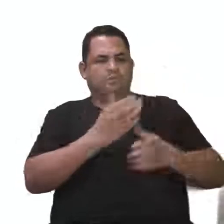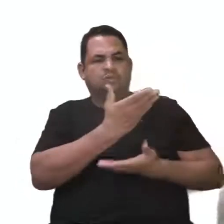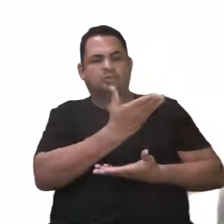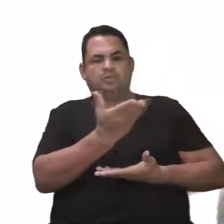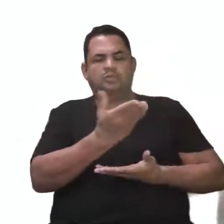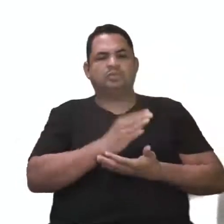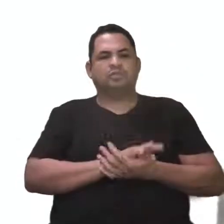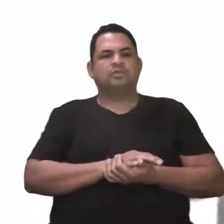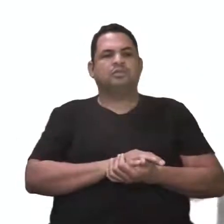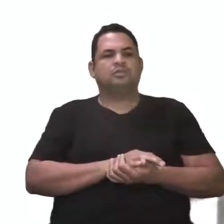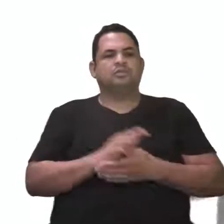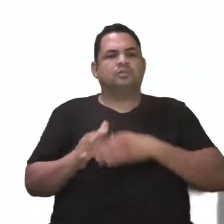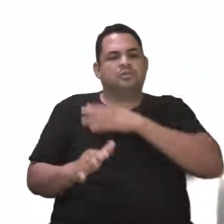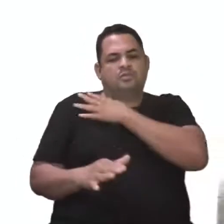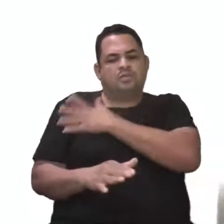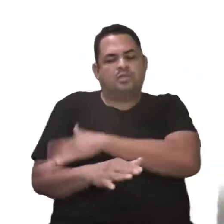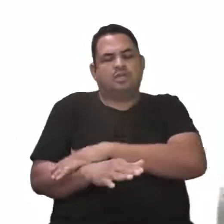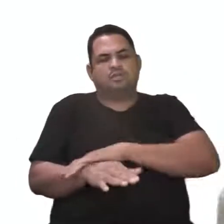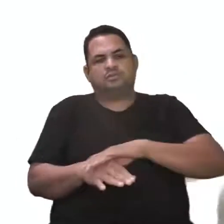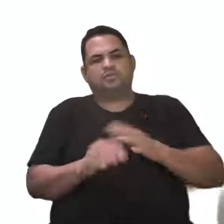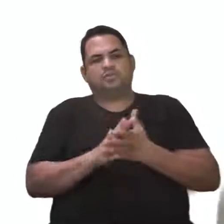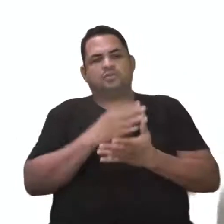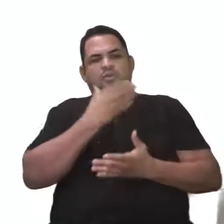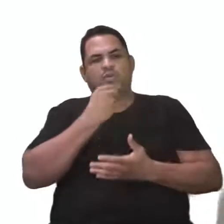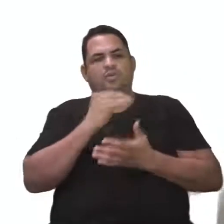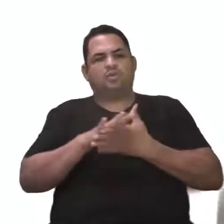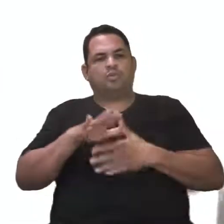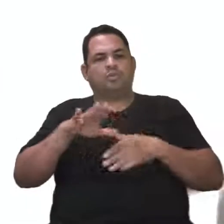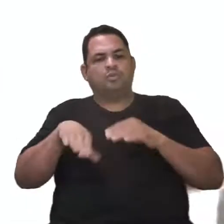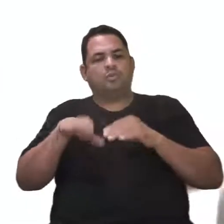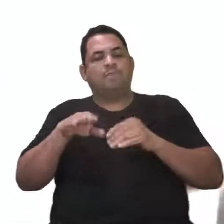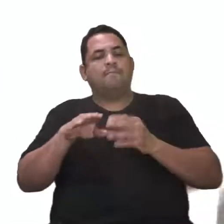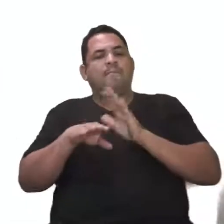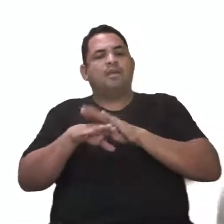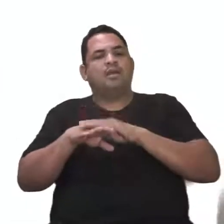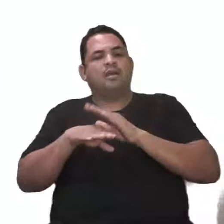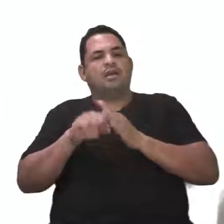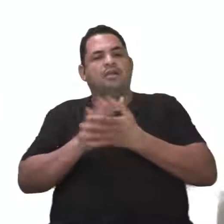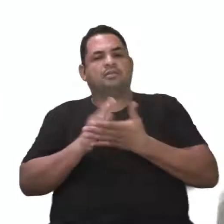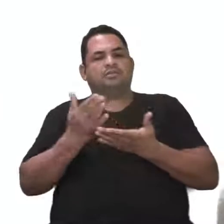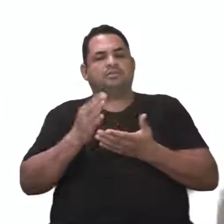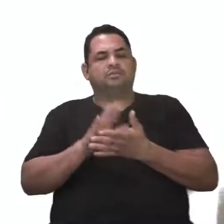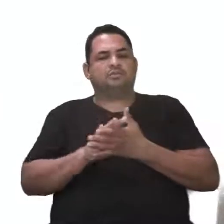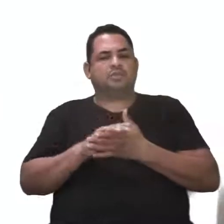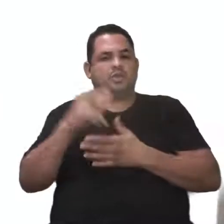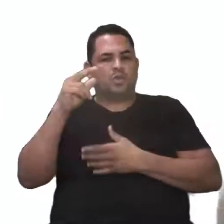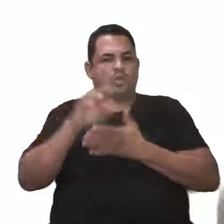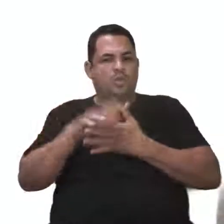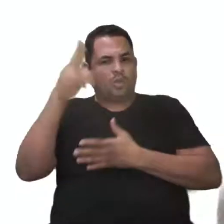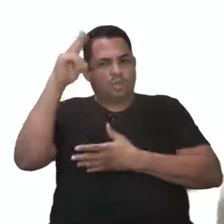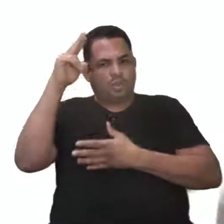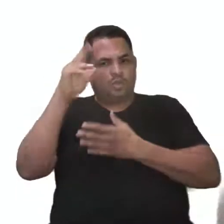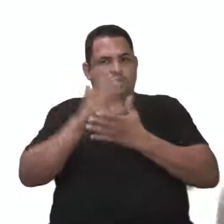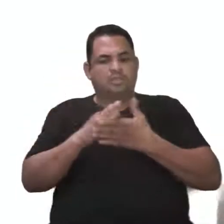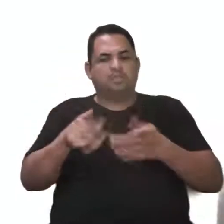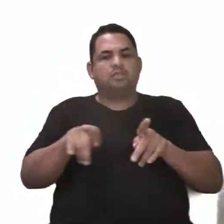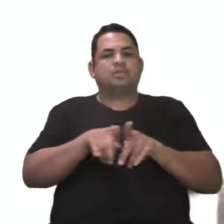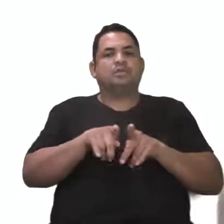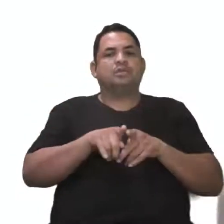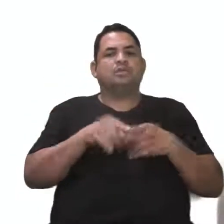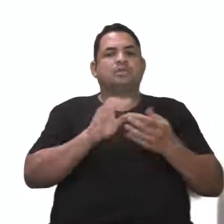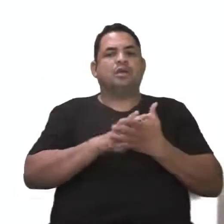então. Tanto do braço do homem, da pata dianteira do cavalo, a asa do morcego e a nadadeira da nossa